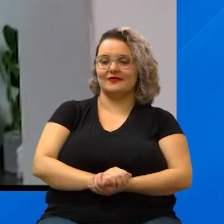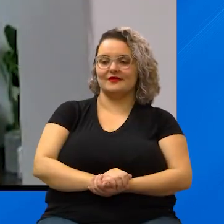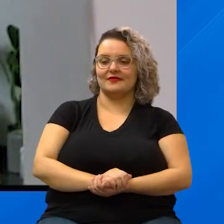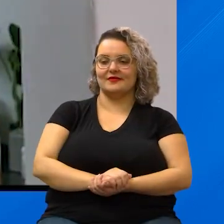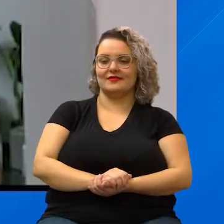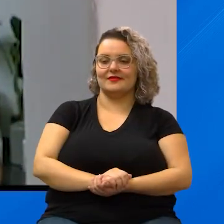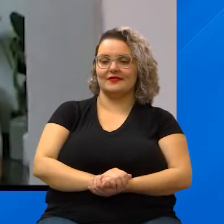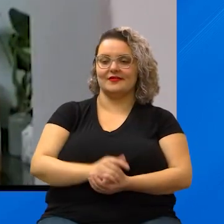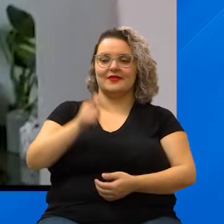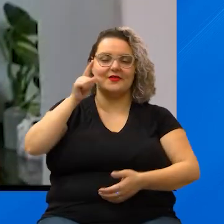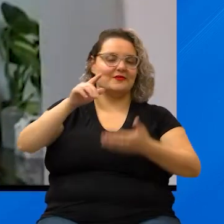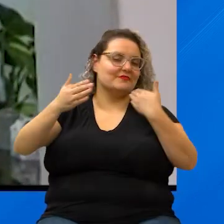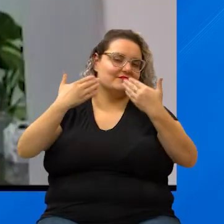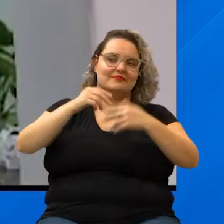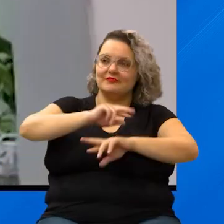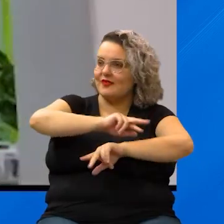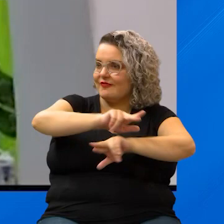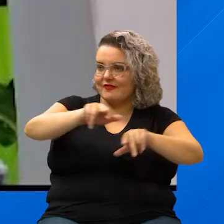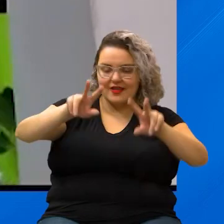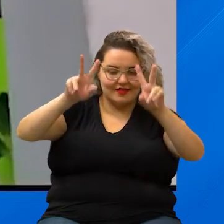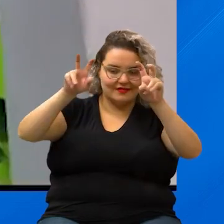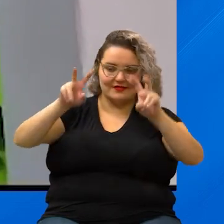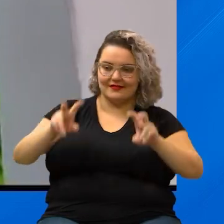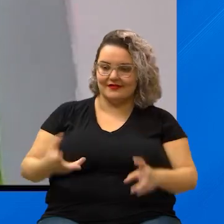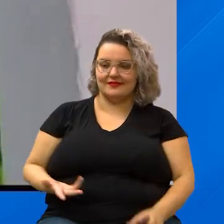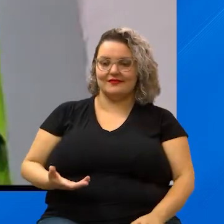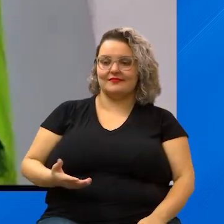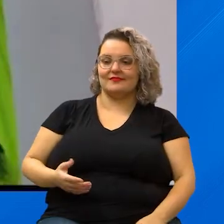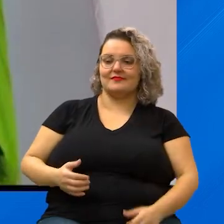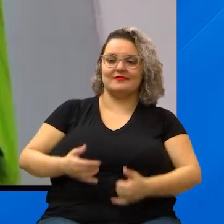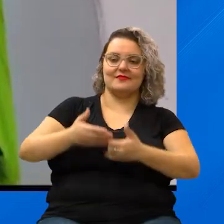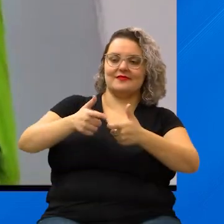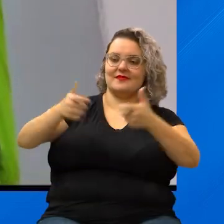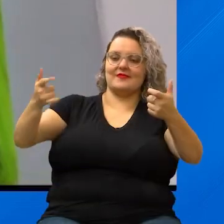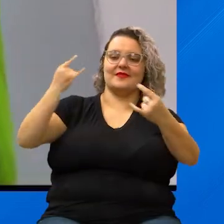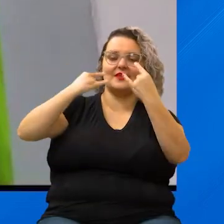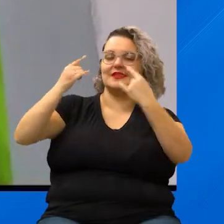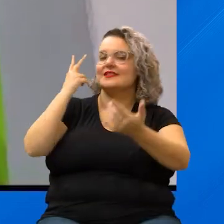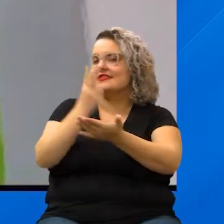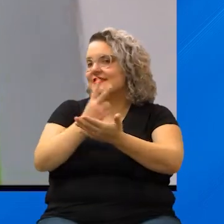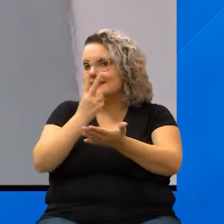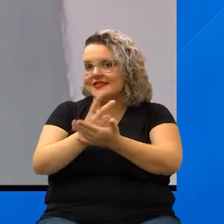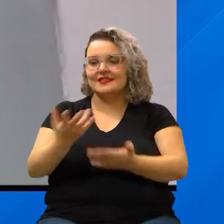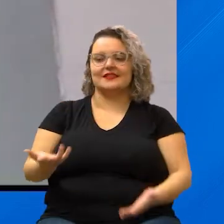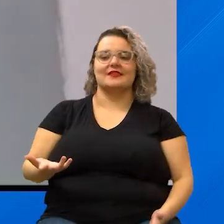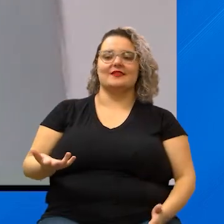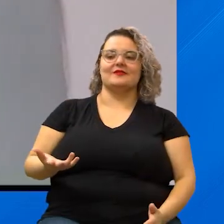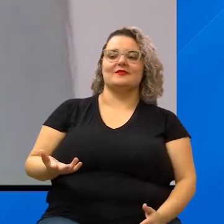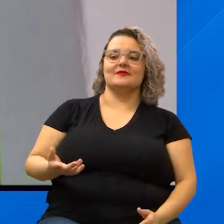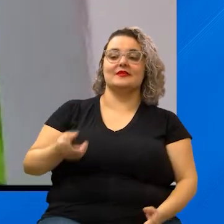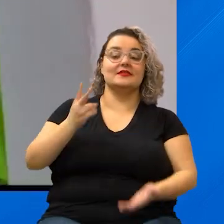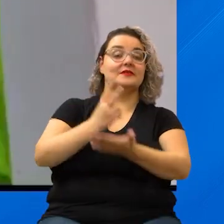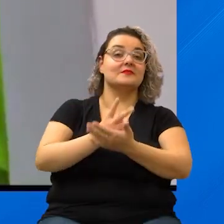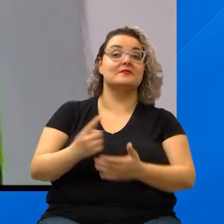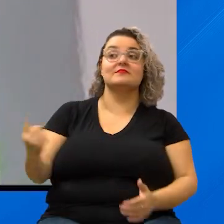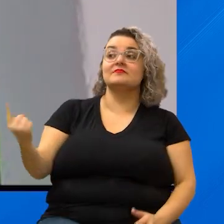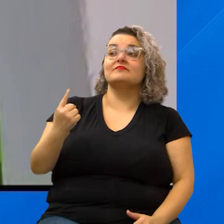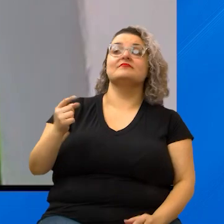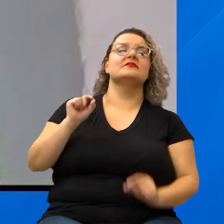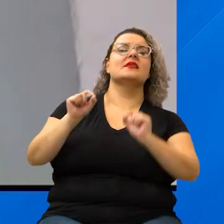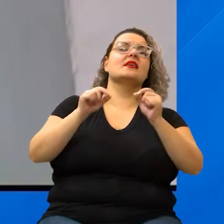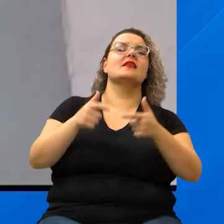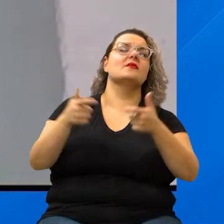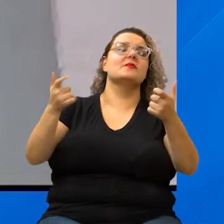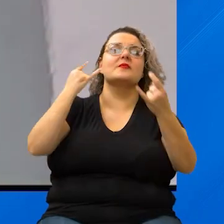amigo. Eu consigo conversar com você sobre vários assuntos. Você é minha maior inspiração, sempre foi. Sempre quando alguém